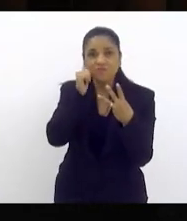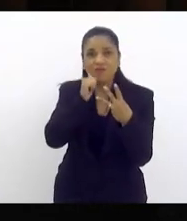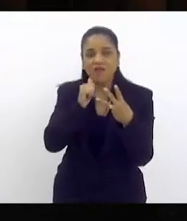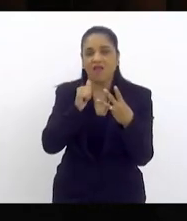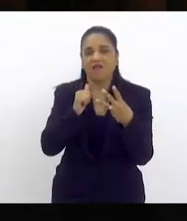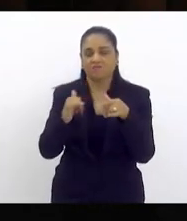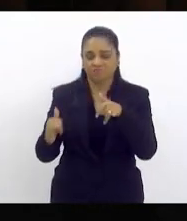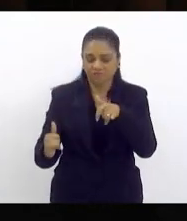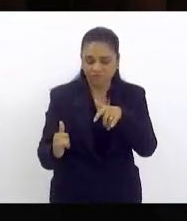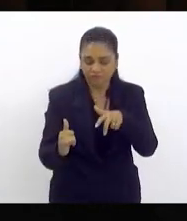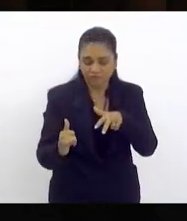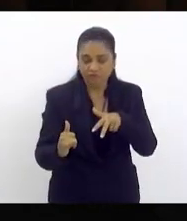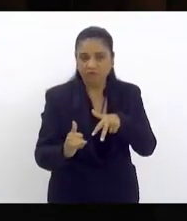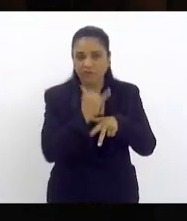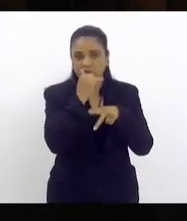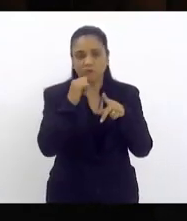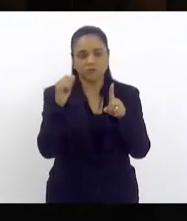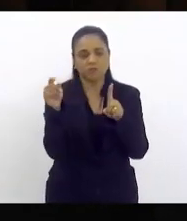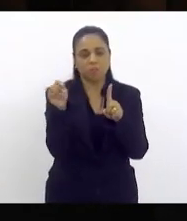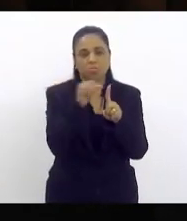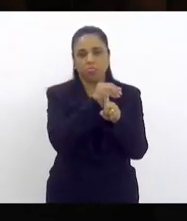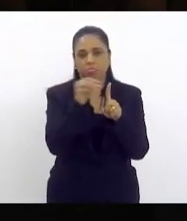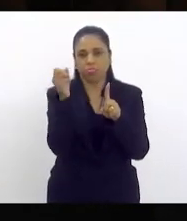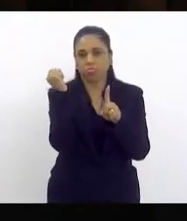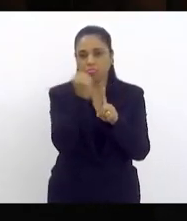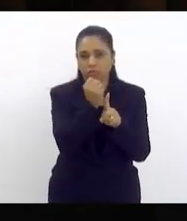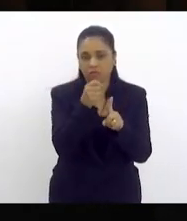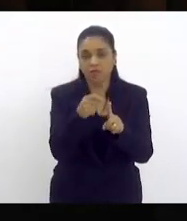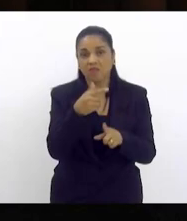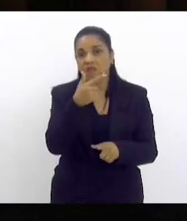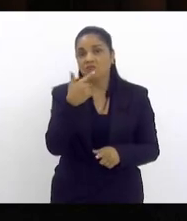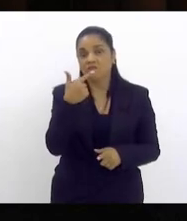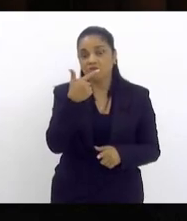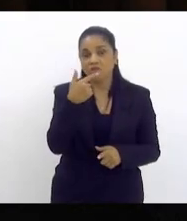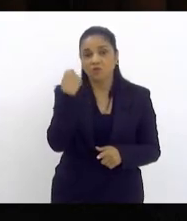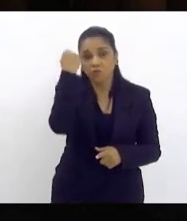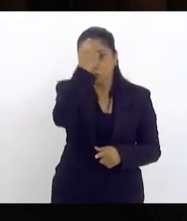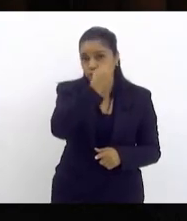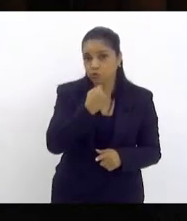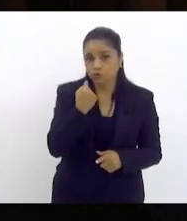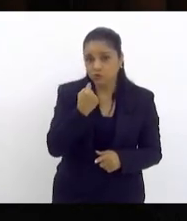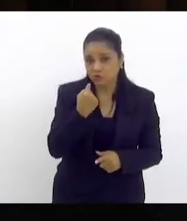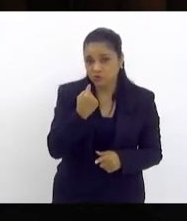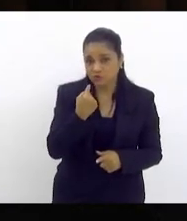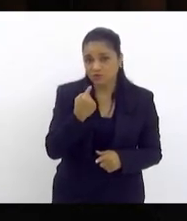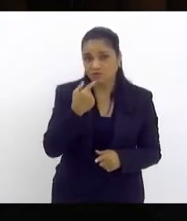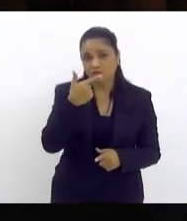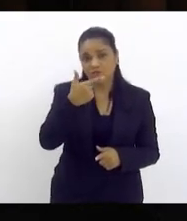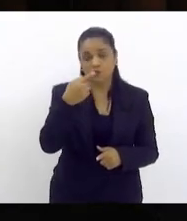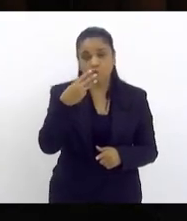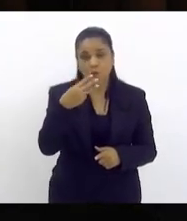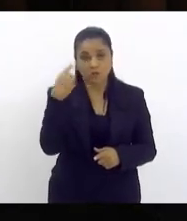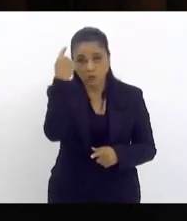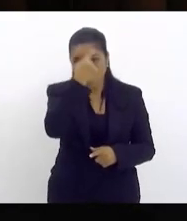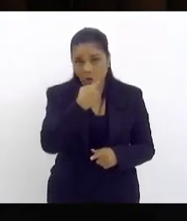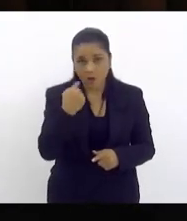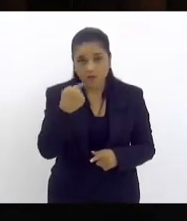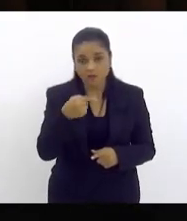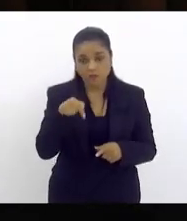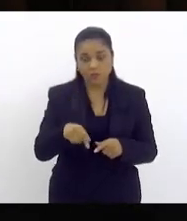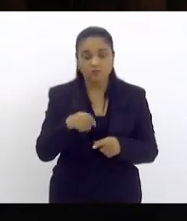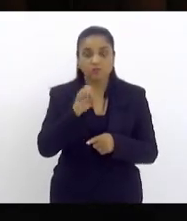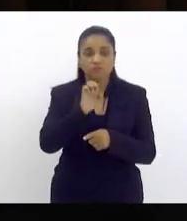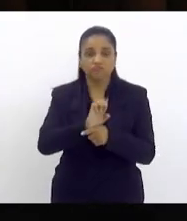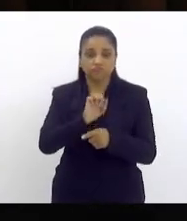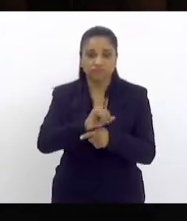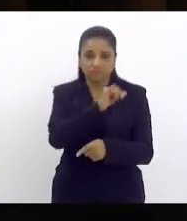de feminicídio em 24 horas. O Rio de Janeiro hoje é o segundo estado com mais